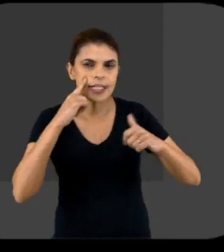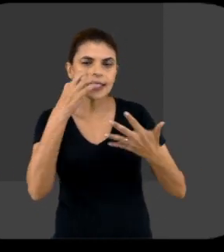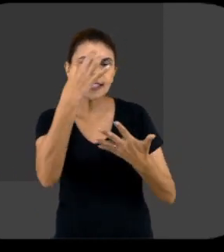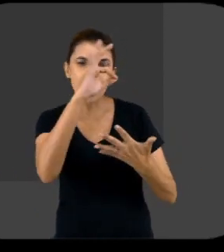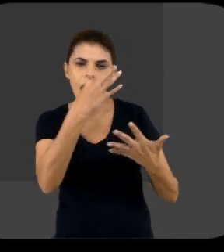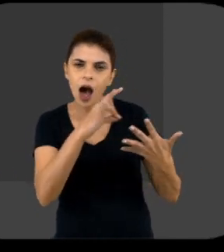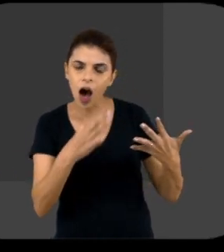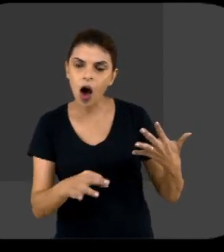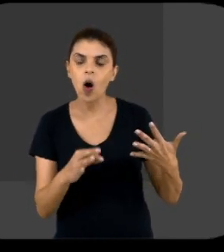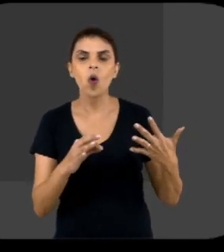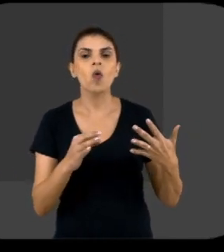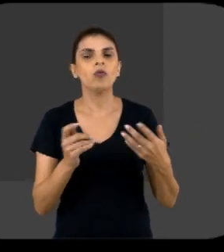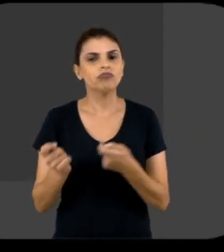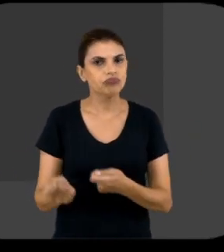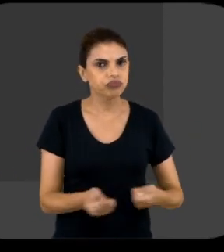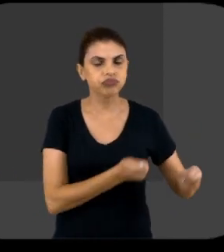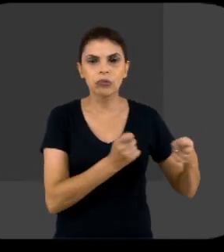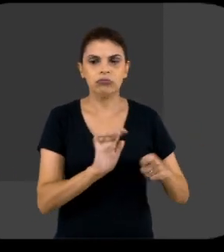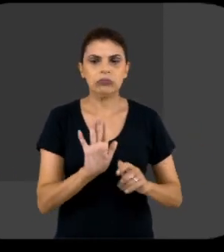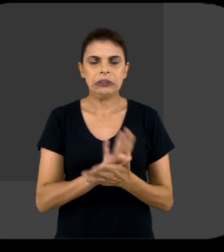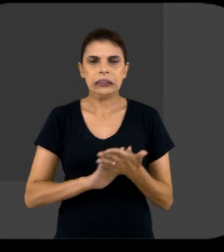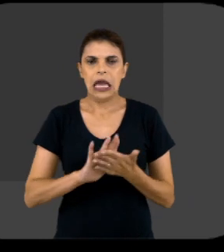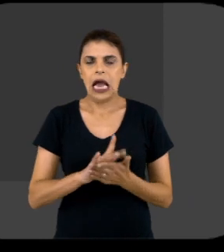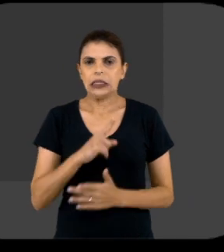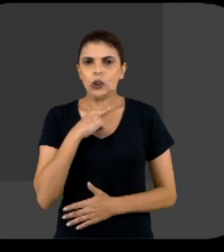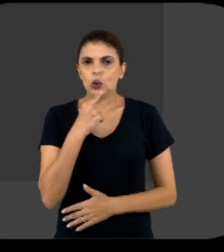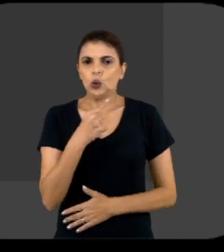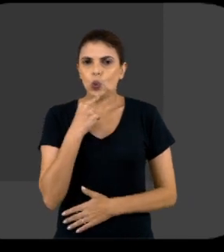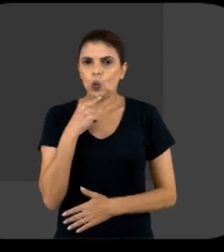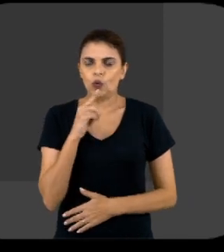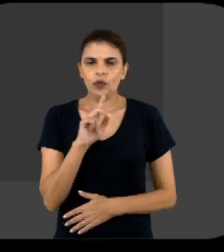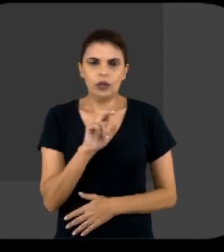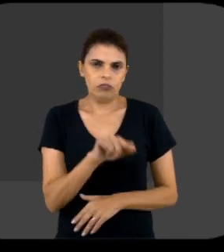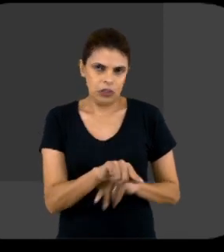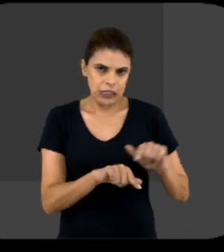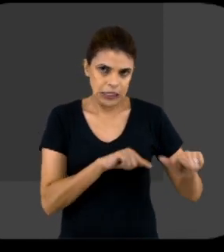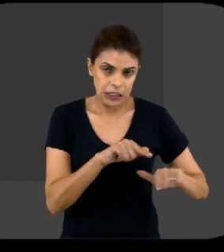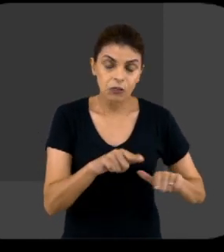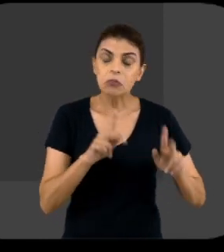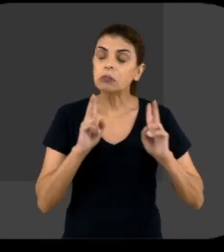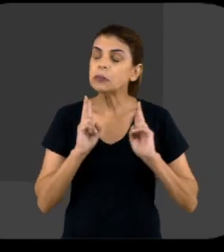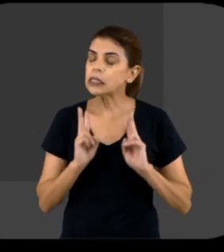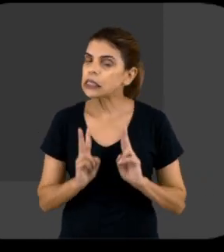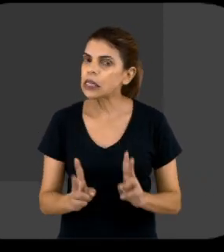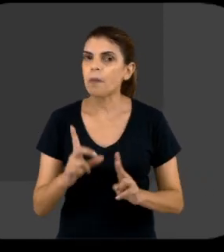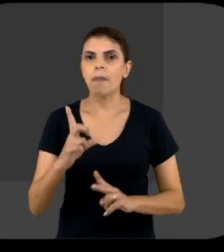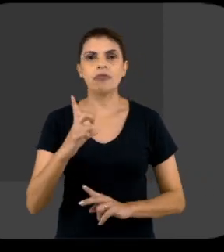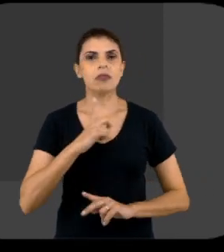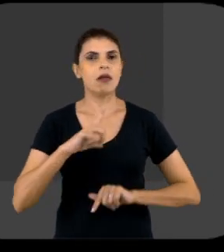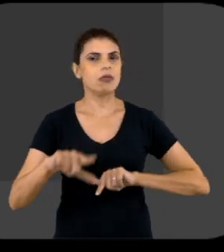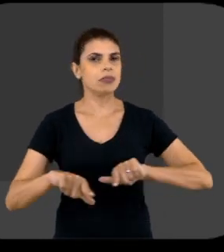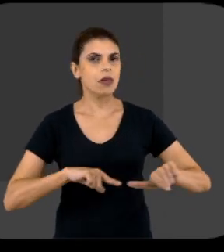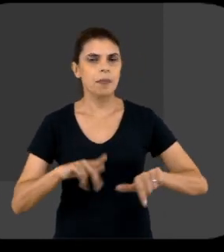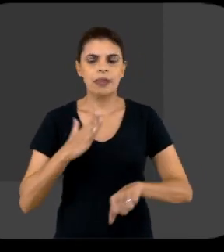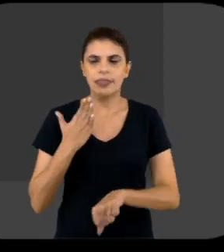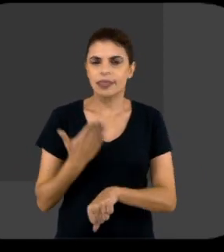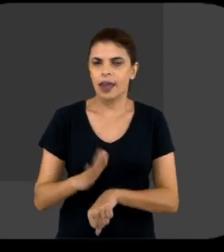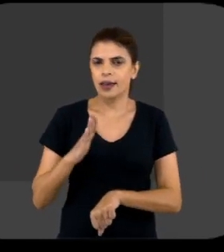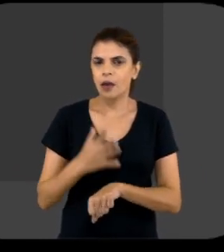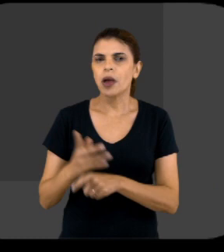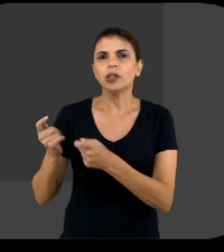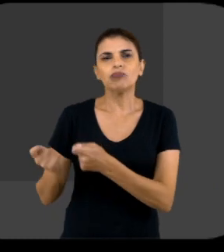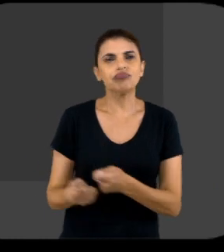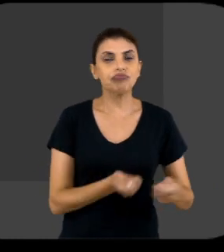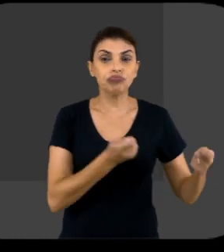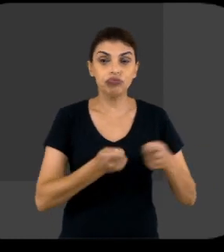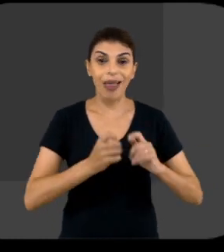que não haja dúvidas na prestação desse serviço. Você precisa ter um trabalho de treinamento